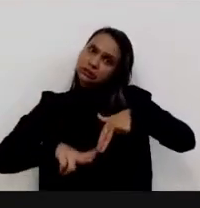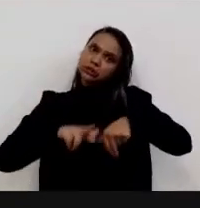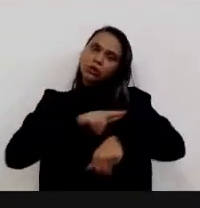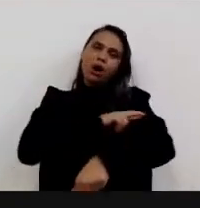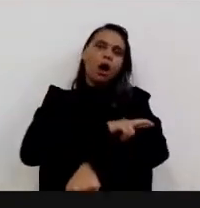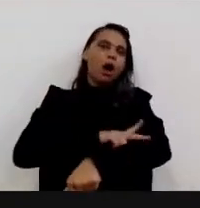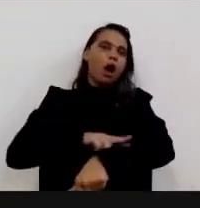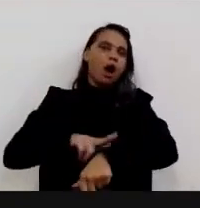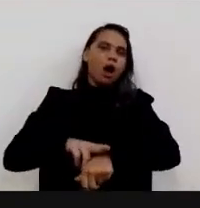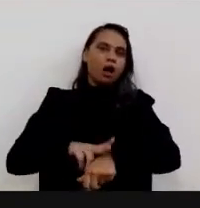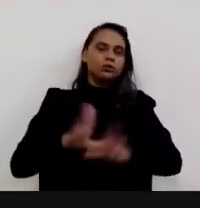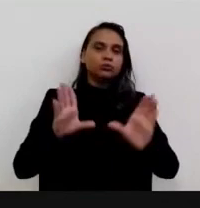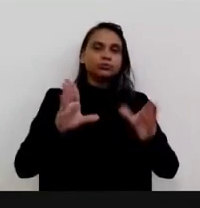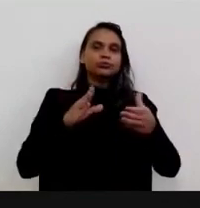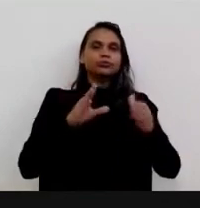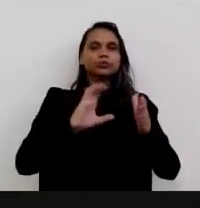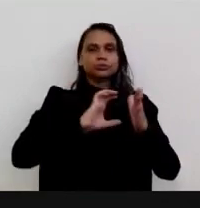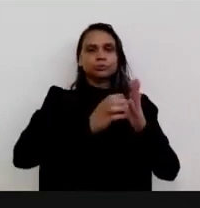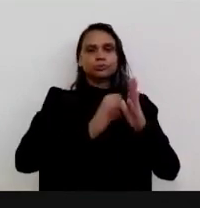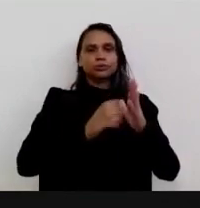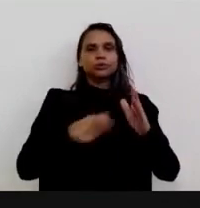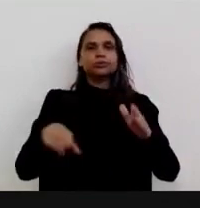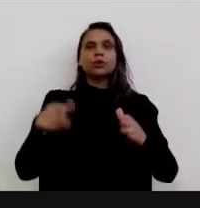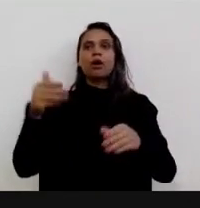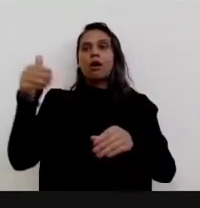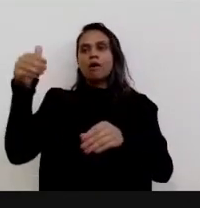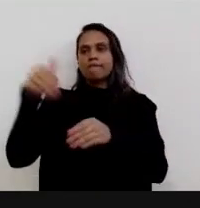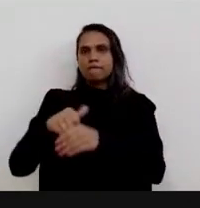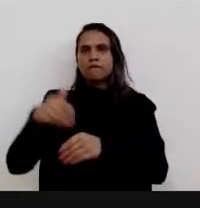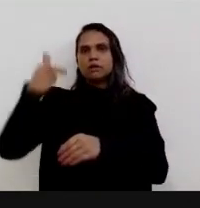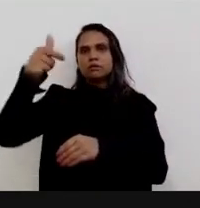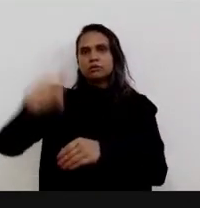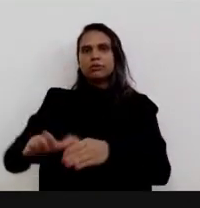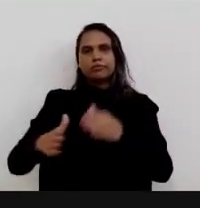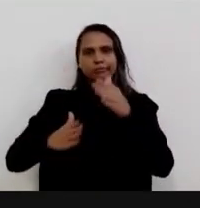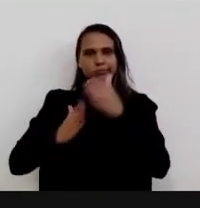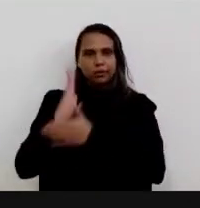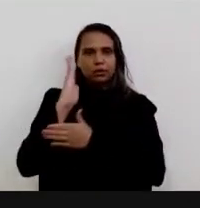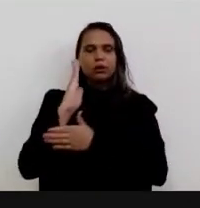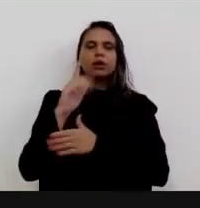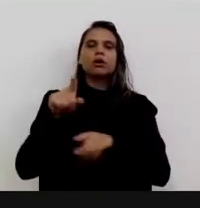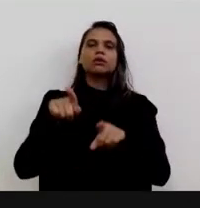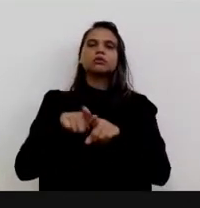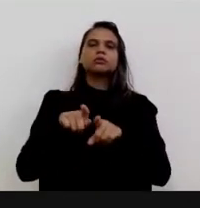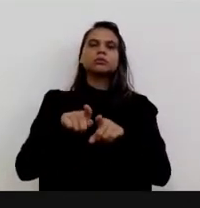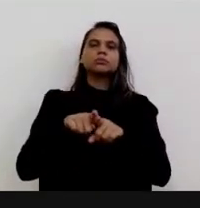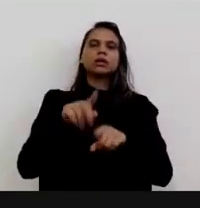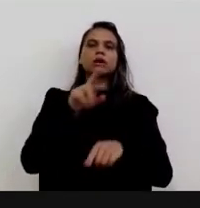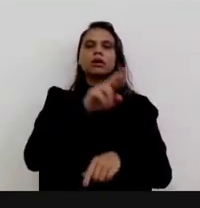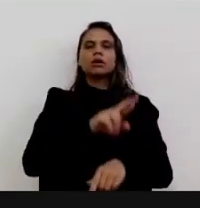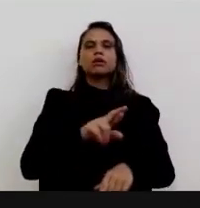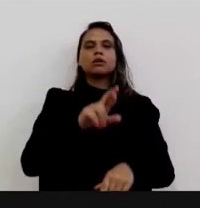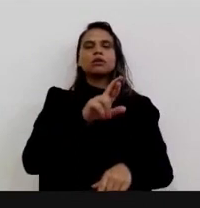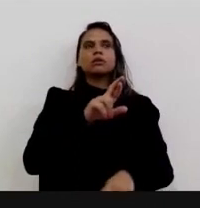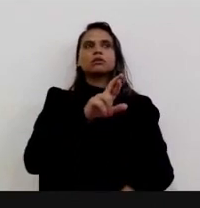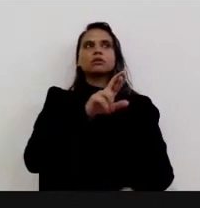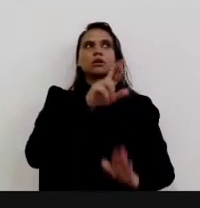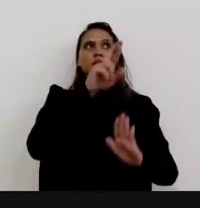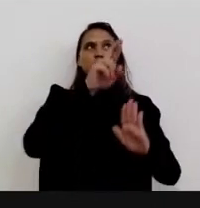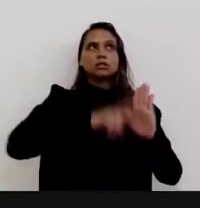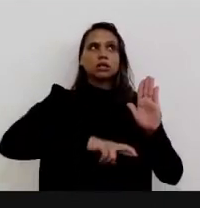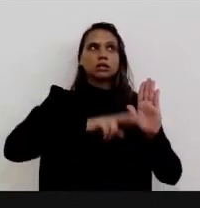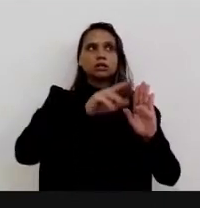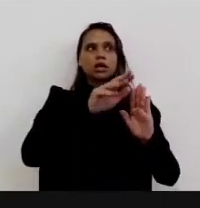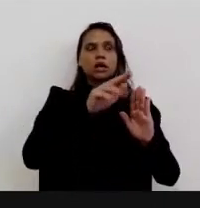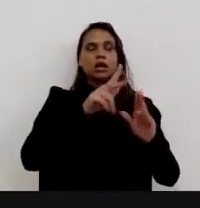partido, reeleição, a receita normalizada por UF e a receita normalizada por partido. Então, a